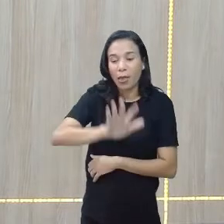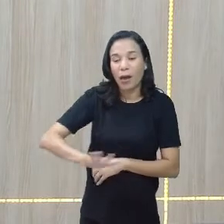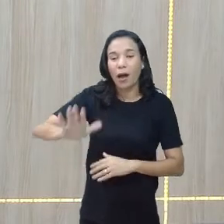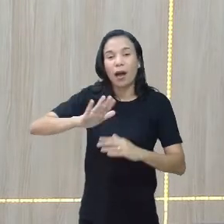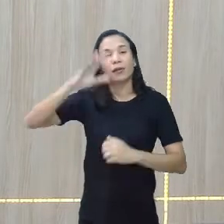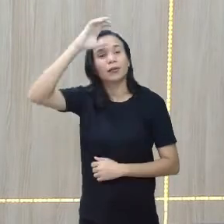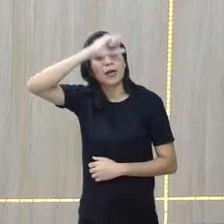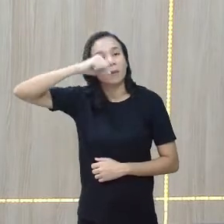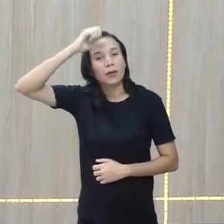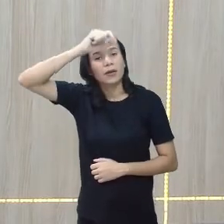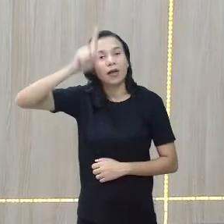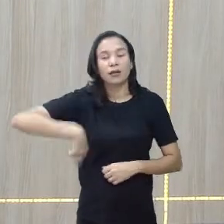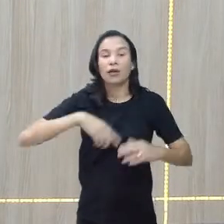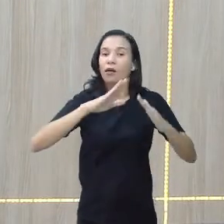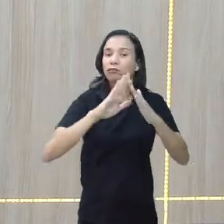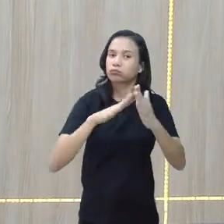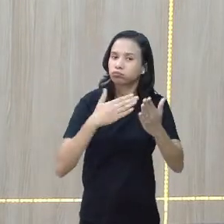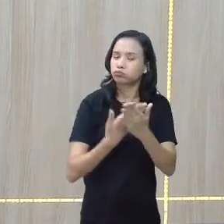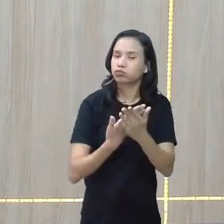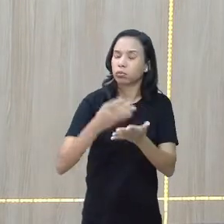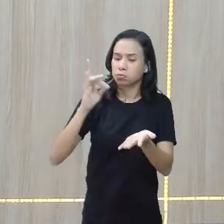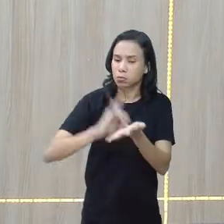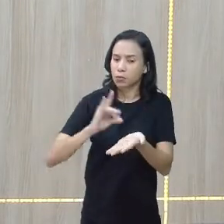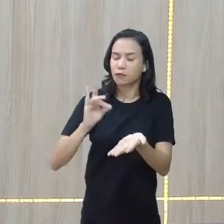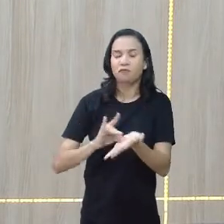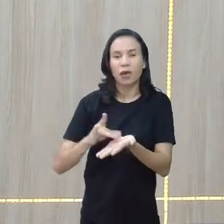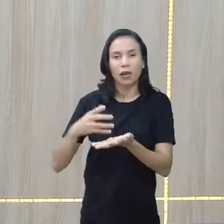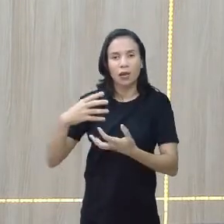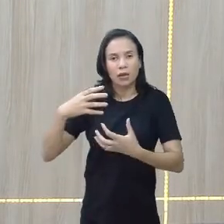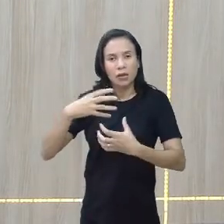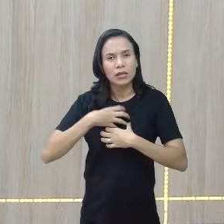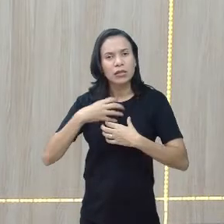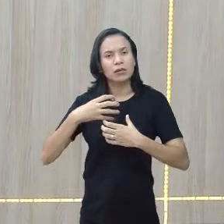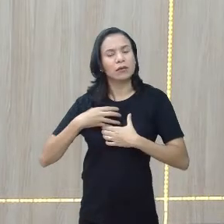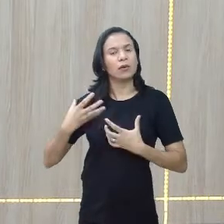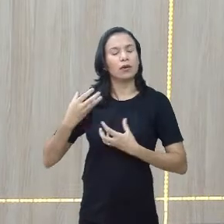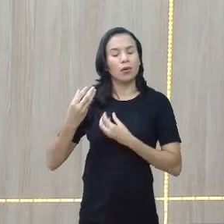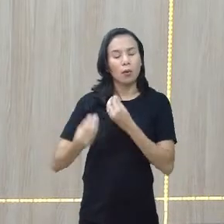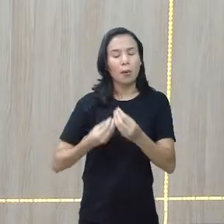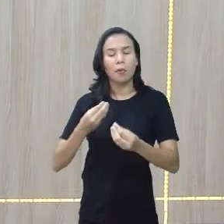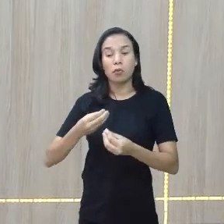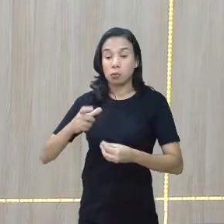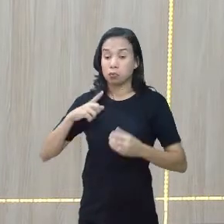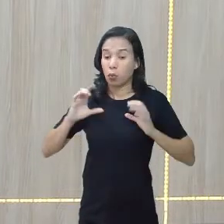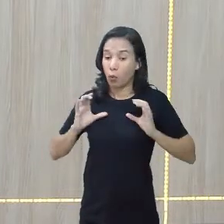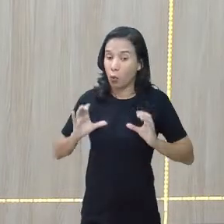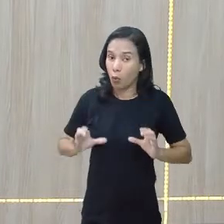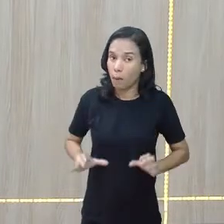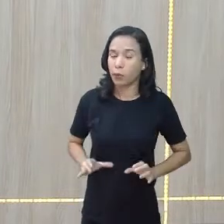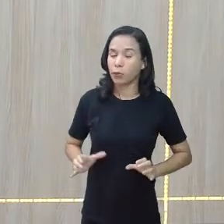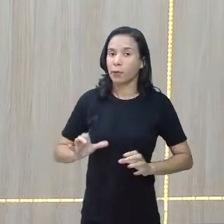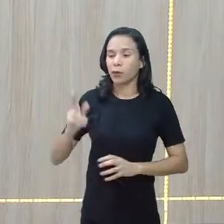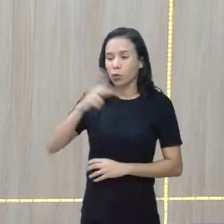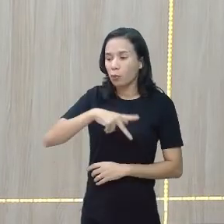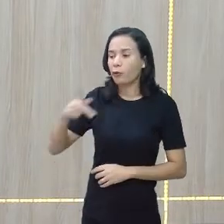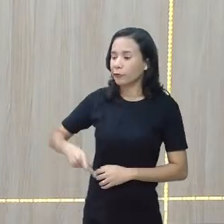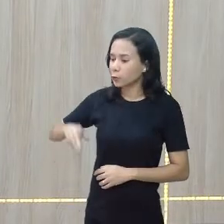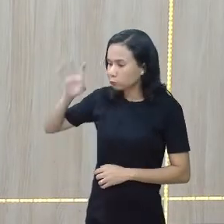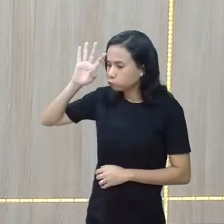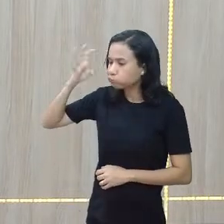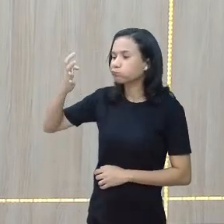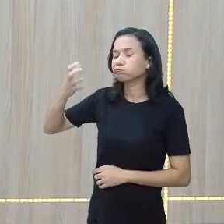aprendizagem, no contexto escolar, para que ele de verdade possa fazer um manejo do seu comportamento e o professor ter resultados